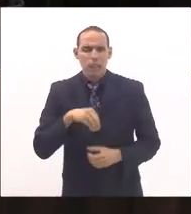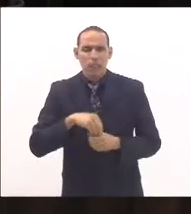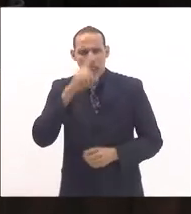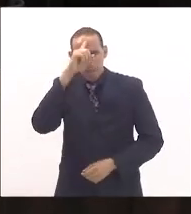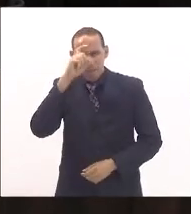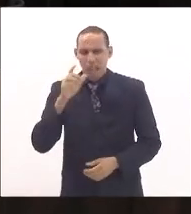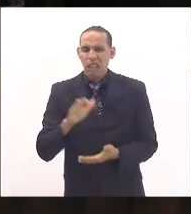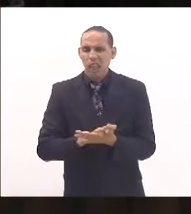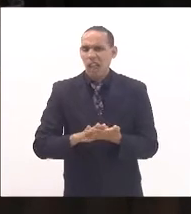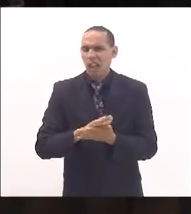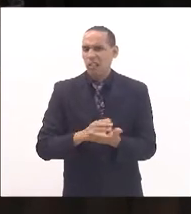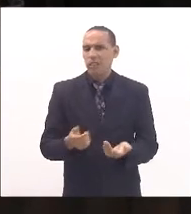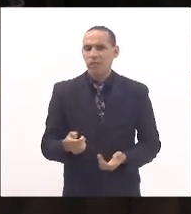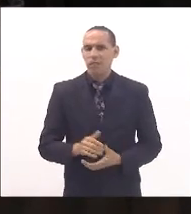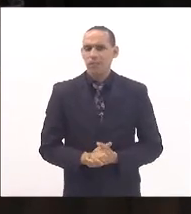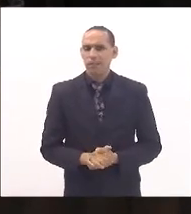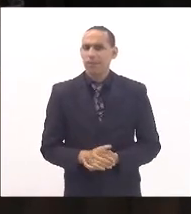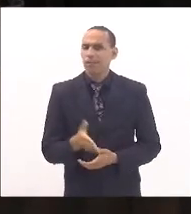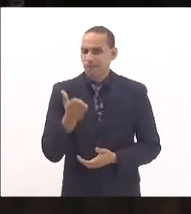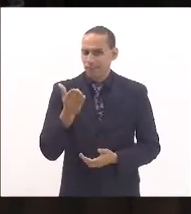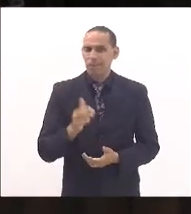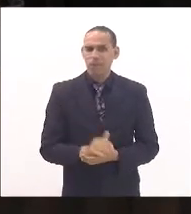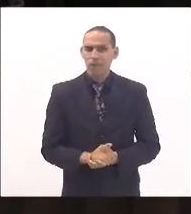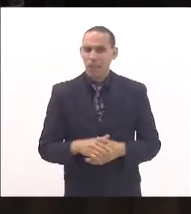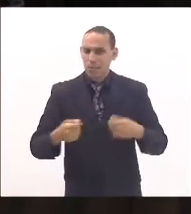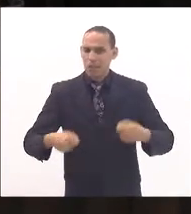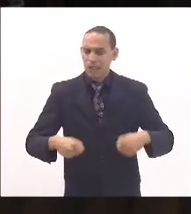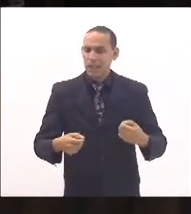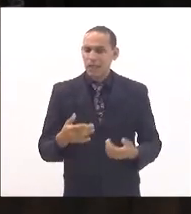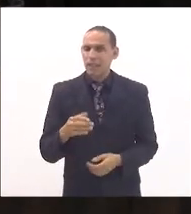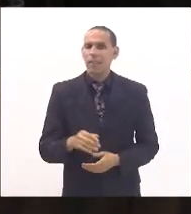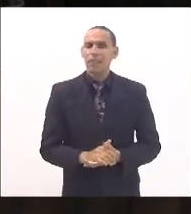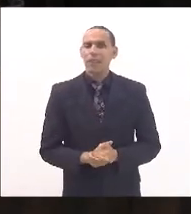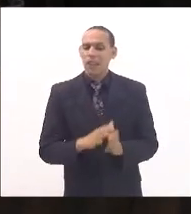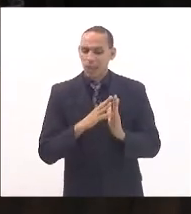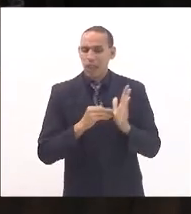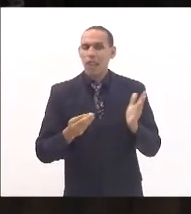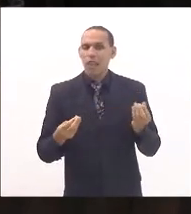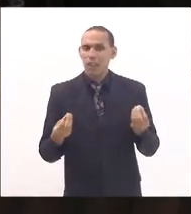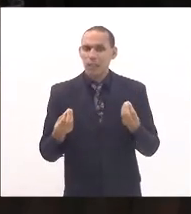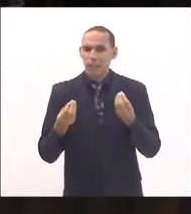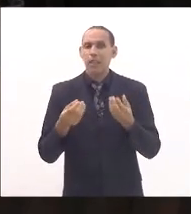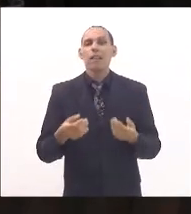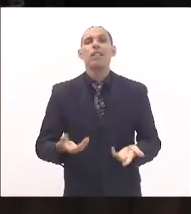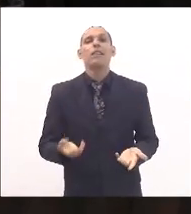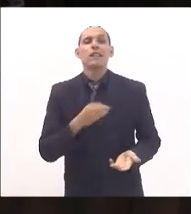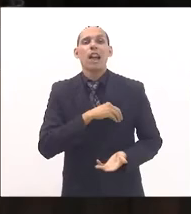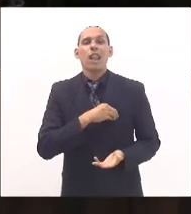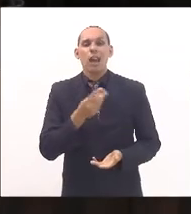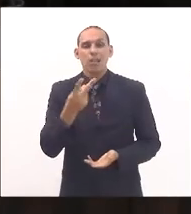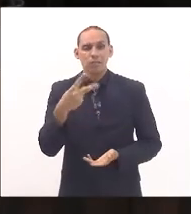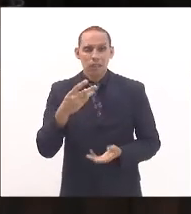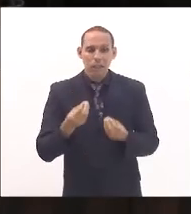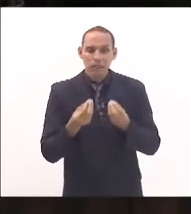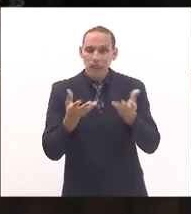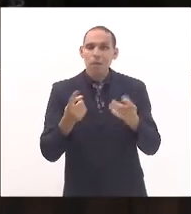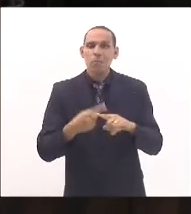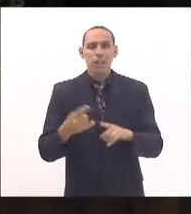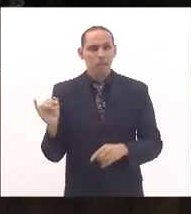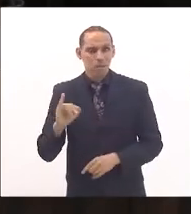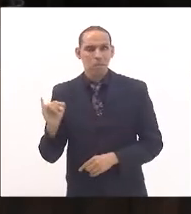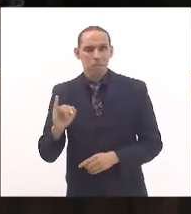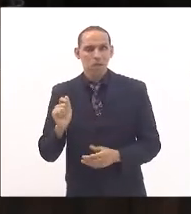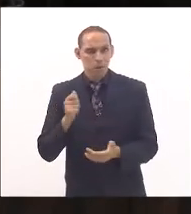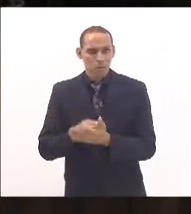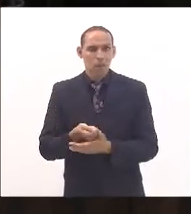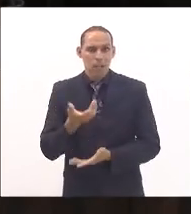hospitais. Vossa Excelência devia dar exemplo. Abrir mão do salário de Vossa Excelência, porque é do dinheiro do imposto que não paga